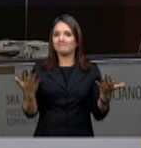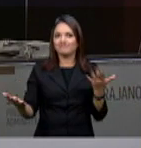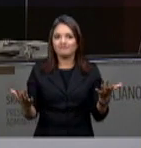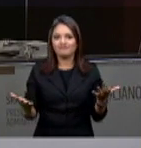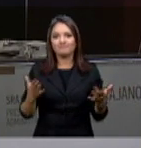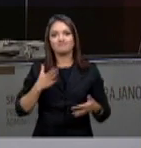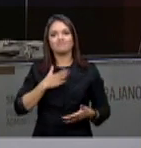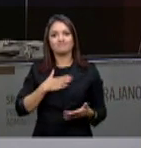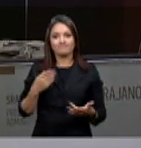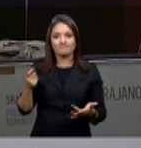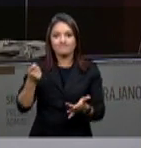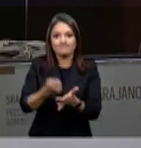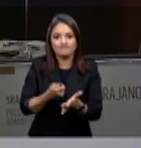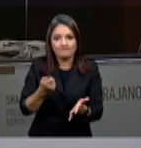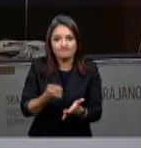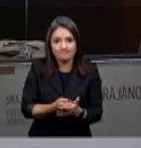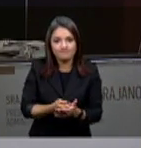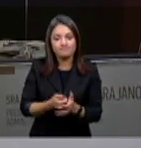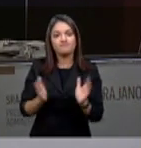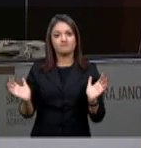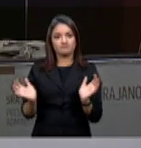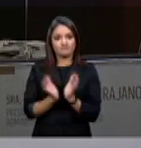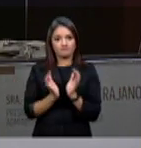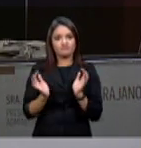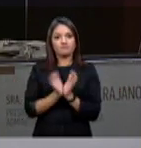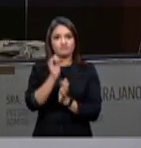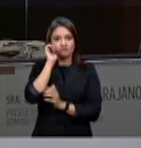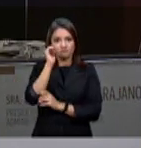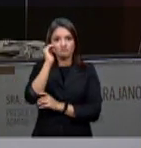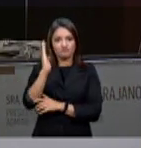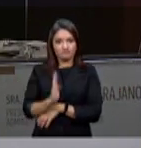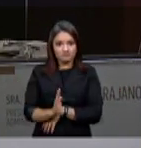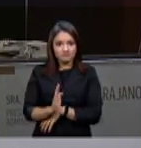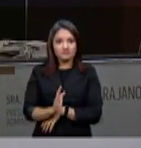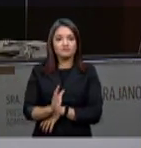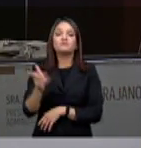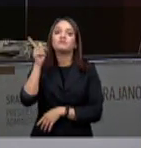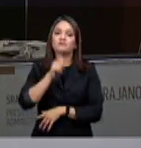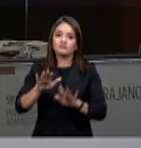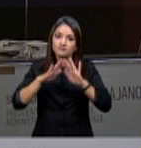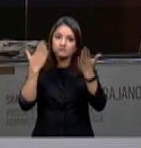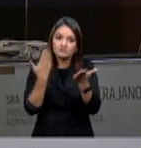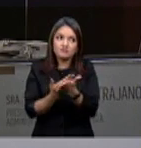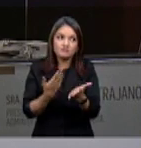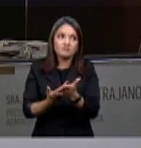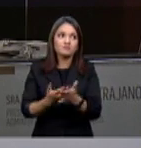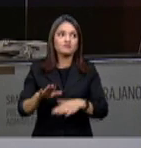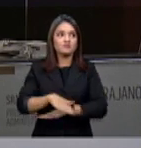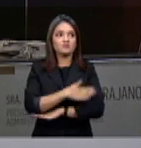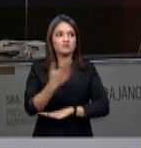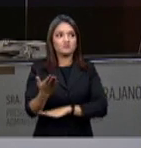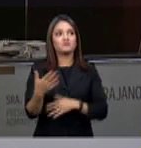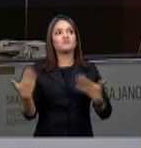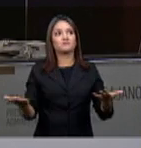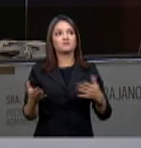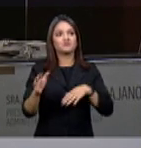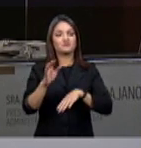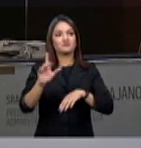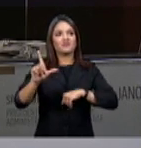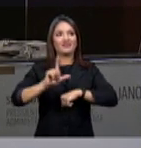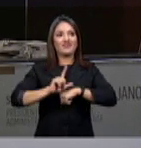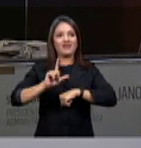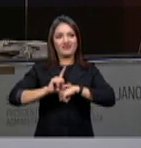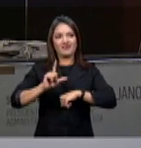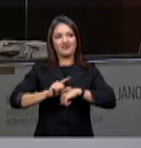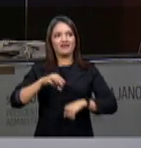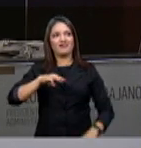enquanto a minha luta na mulheres do Brasil é apresentada nossa luta eu até uma escola Magazine Luiza há muito tempo